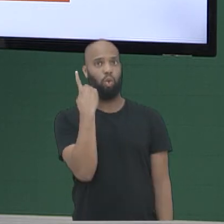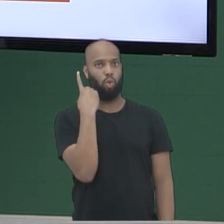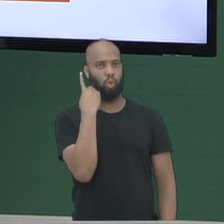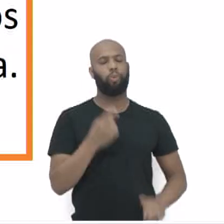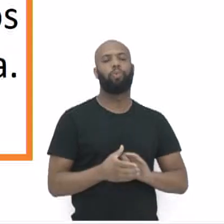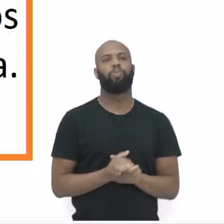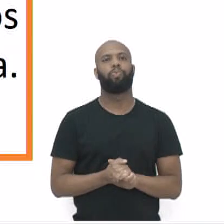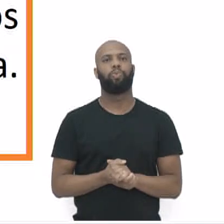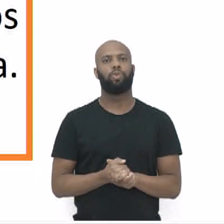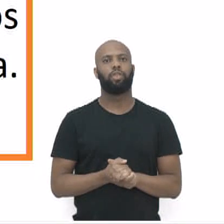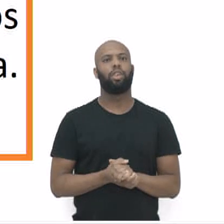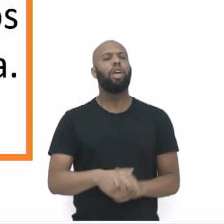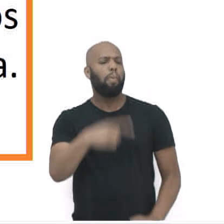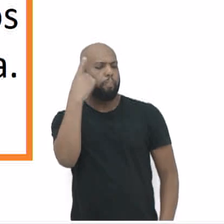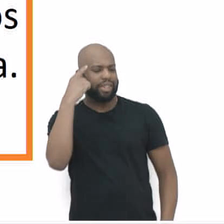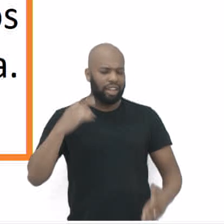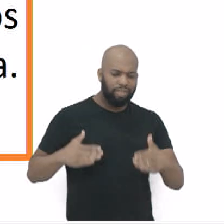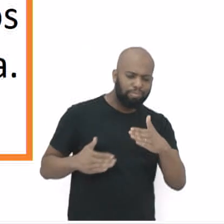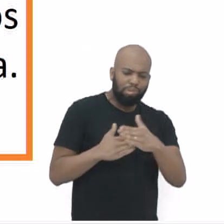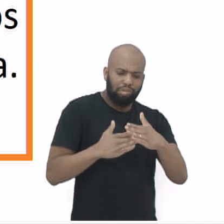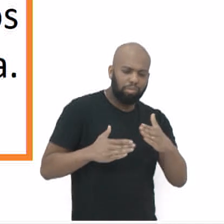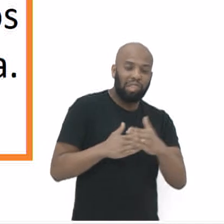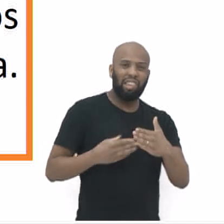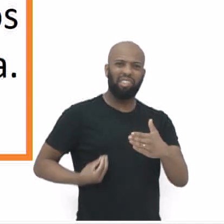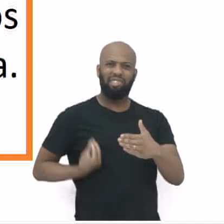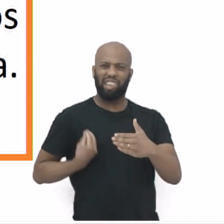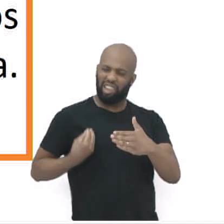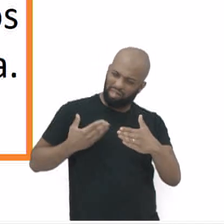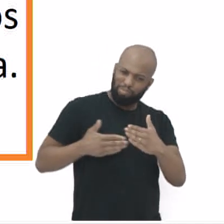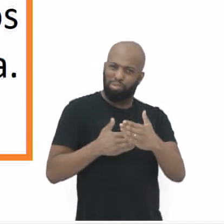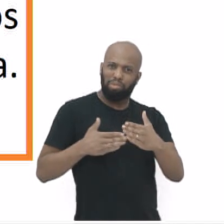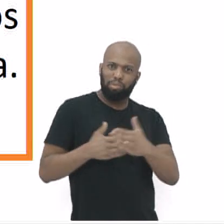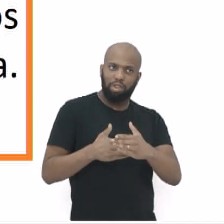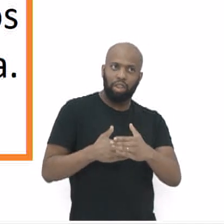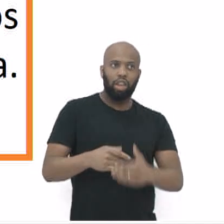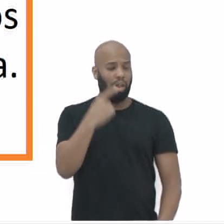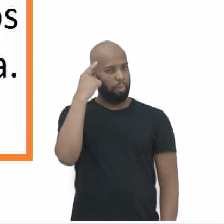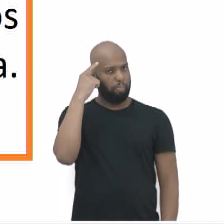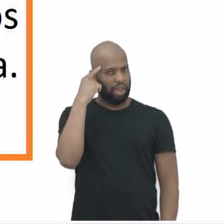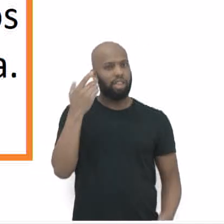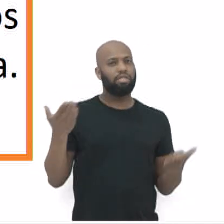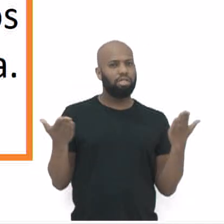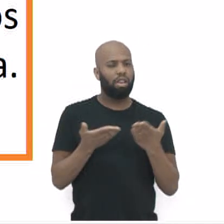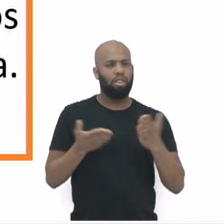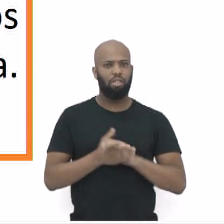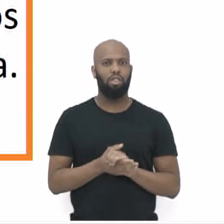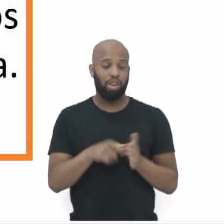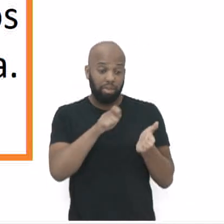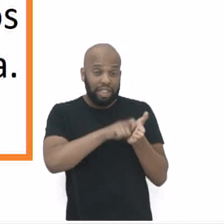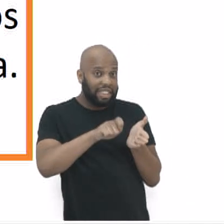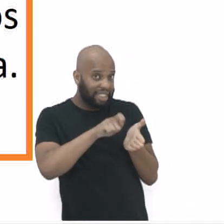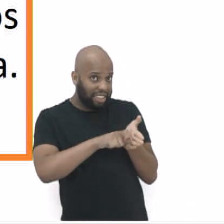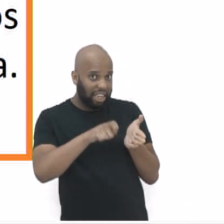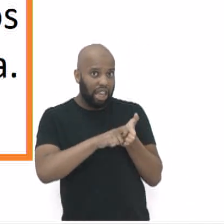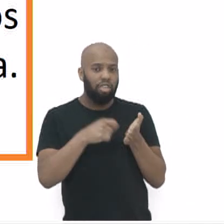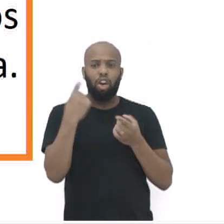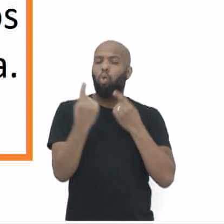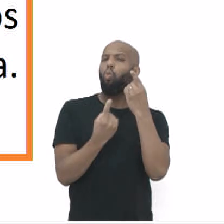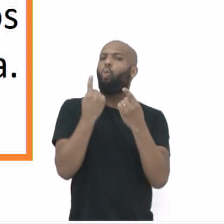Faz parte do aprender também dentro da escola, não é isso? Ok, então vamos lá. 2 perguntas para